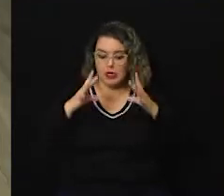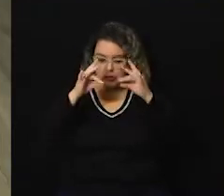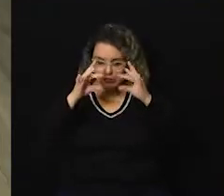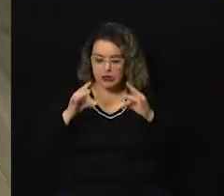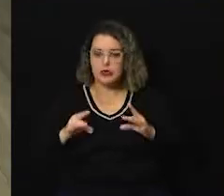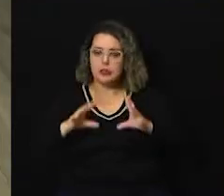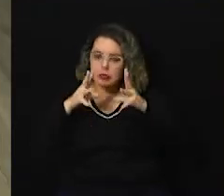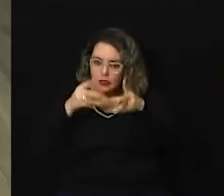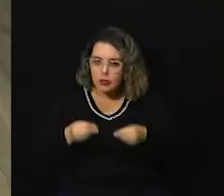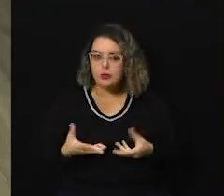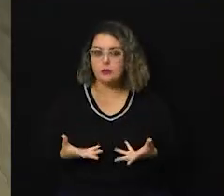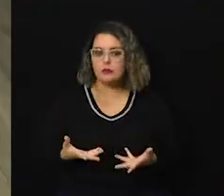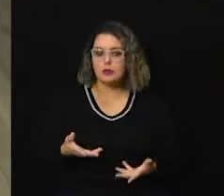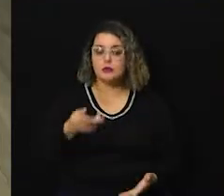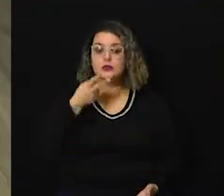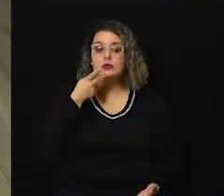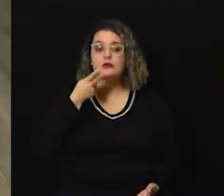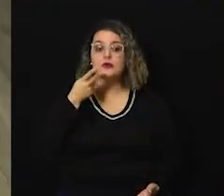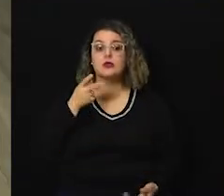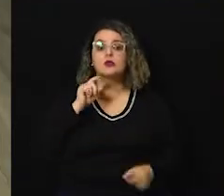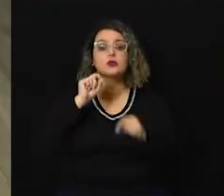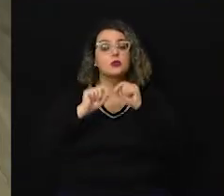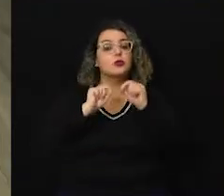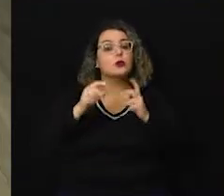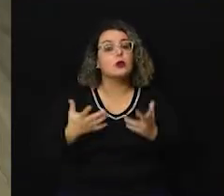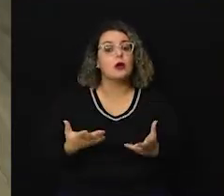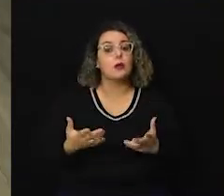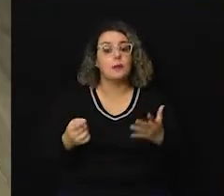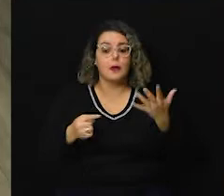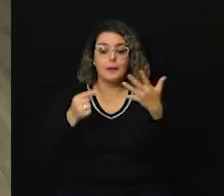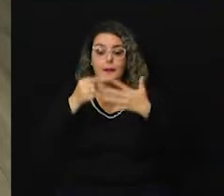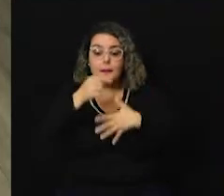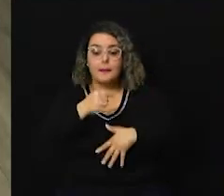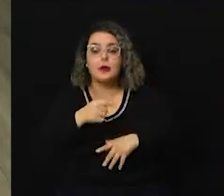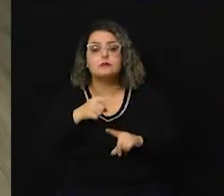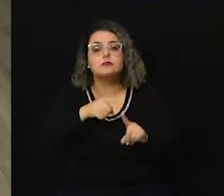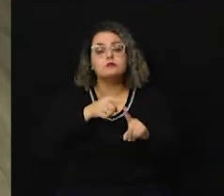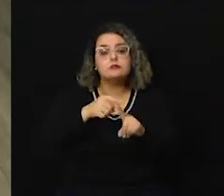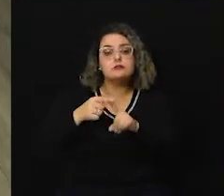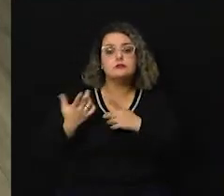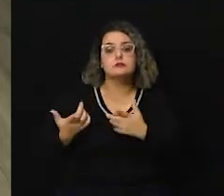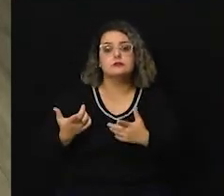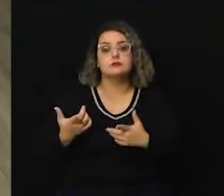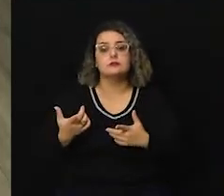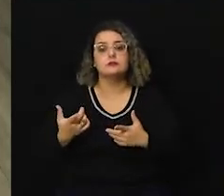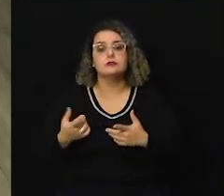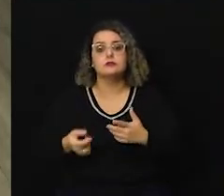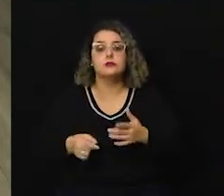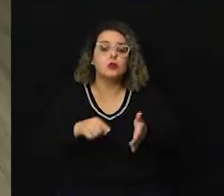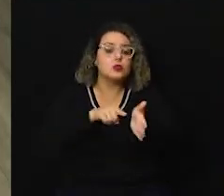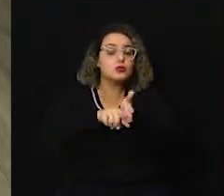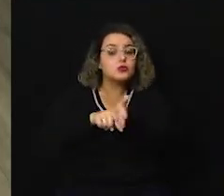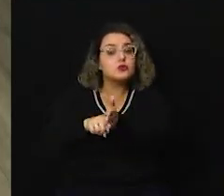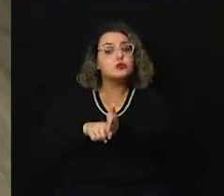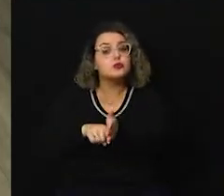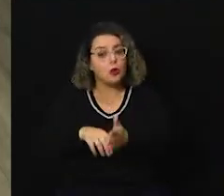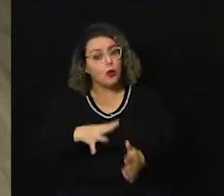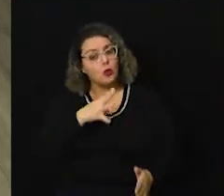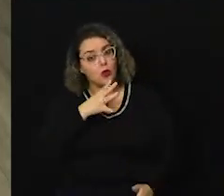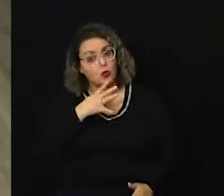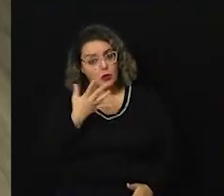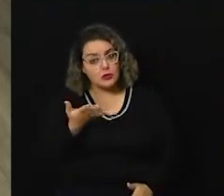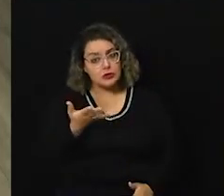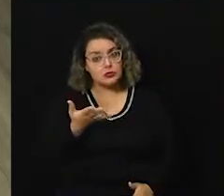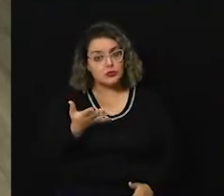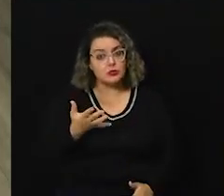completa né Mariana Mas vamos começar falando sobre é pontualmente essas espécies algumas segundo esses estudos são bem conhecidas